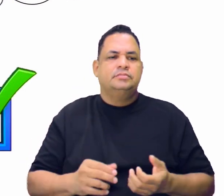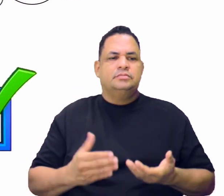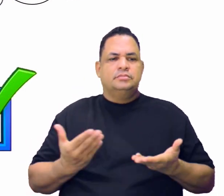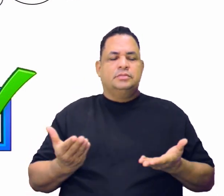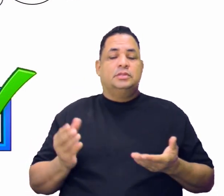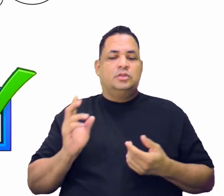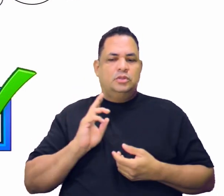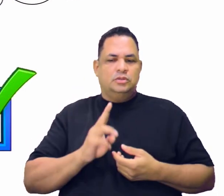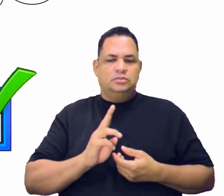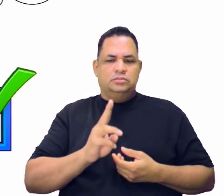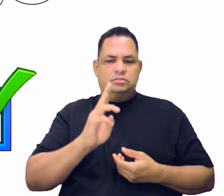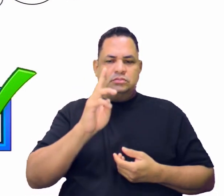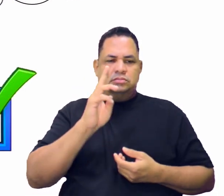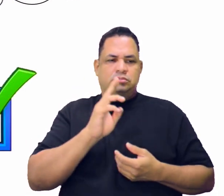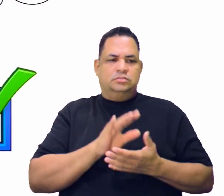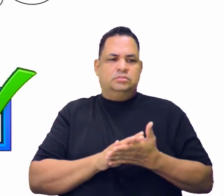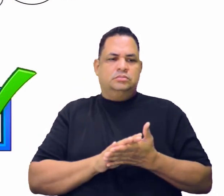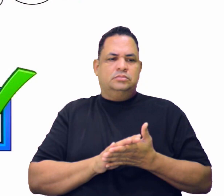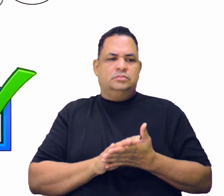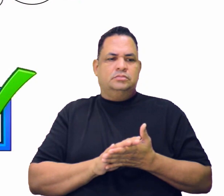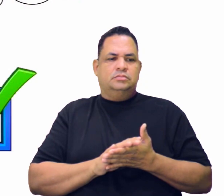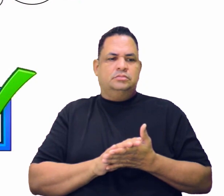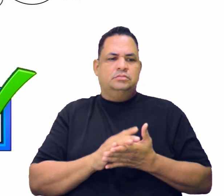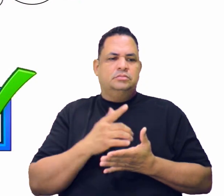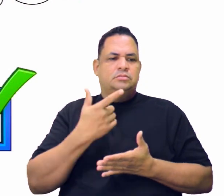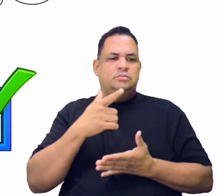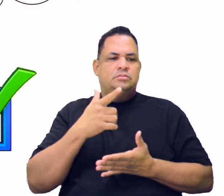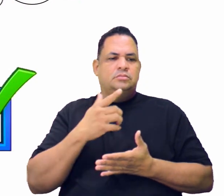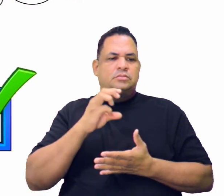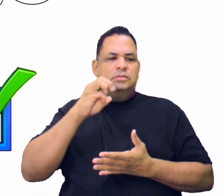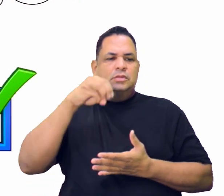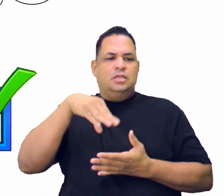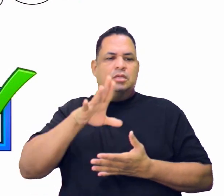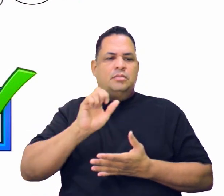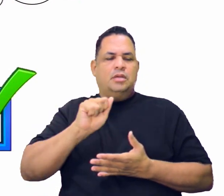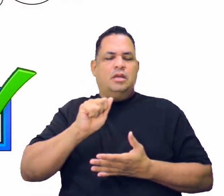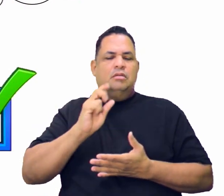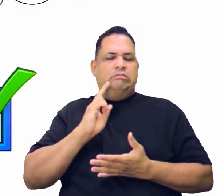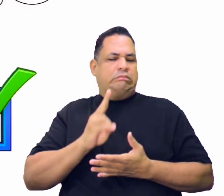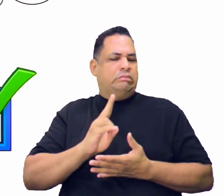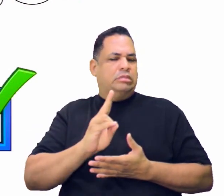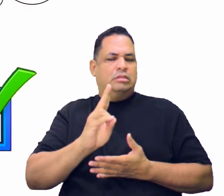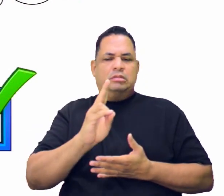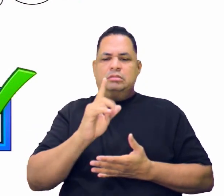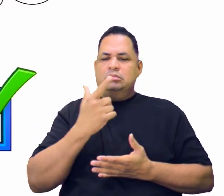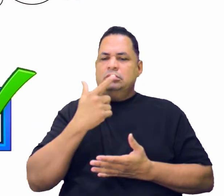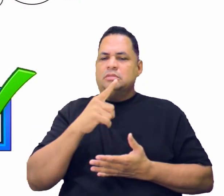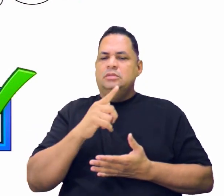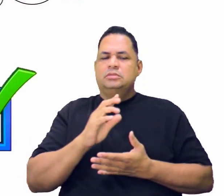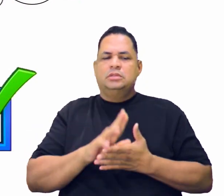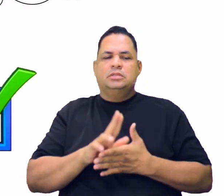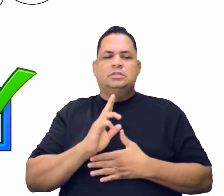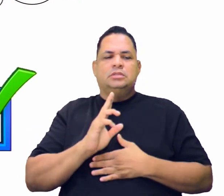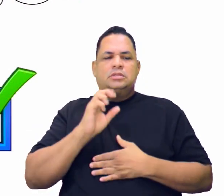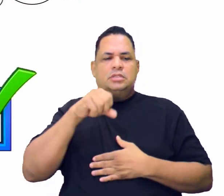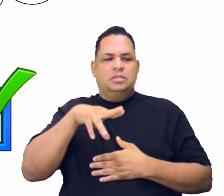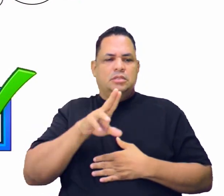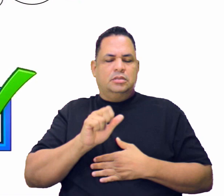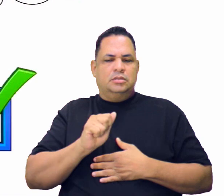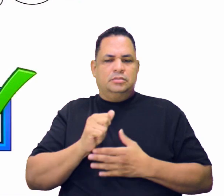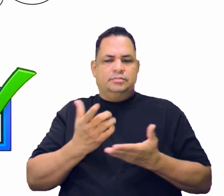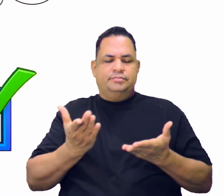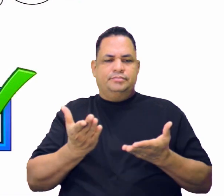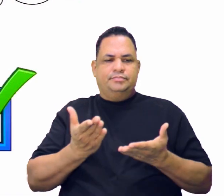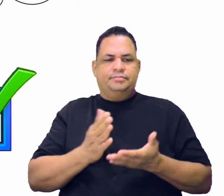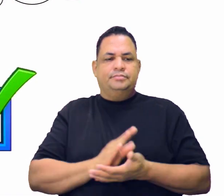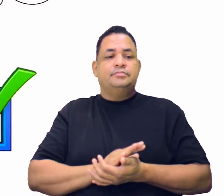Vamos lá, mais outro. Não há mal que sempre dure. Não há bem que sempre dure.